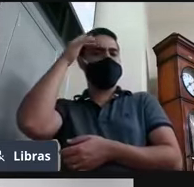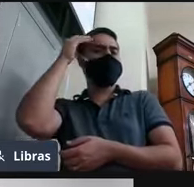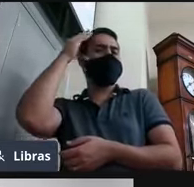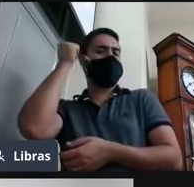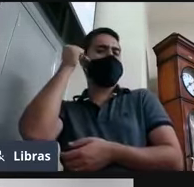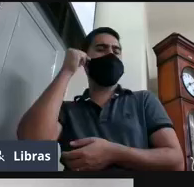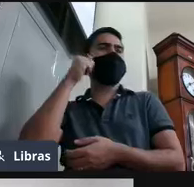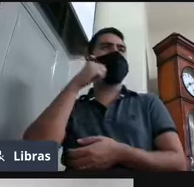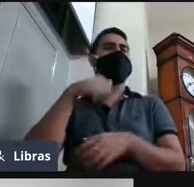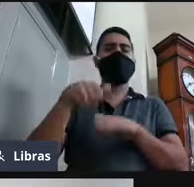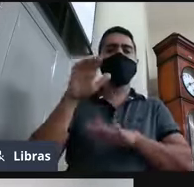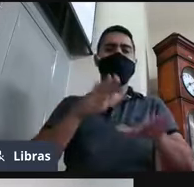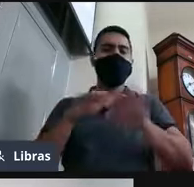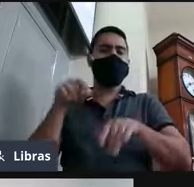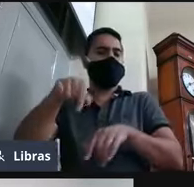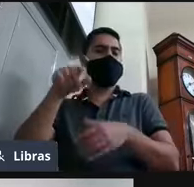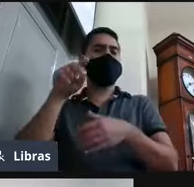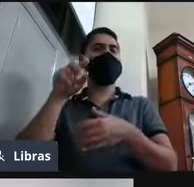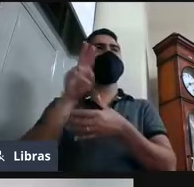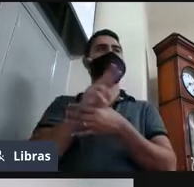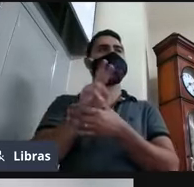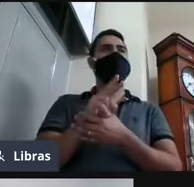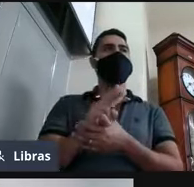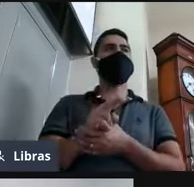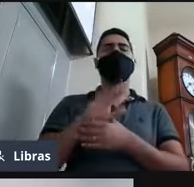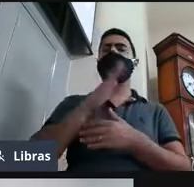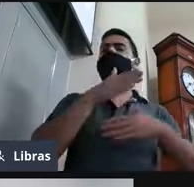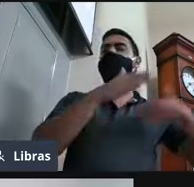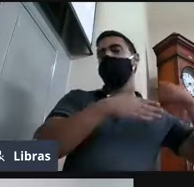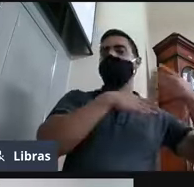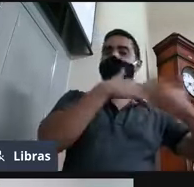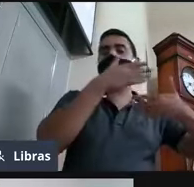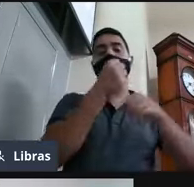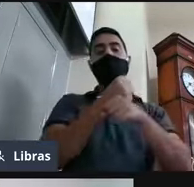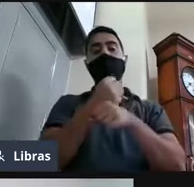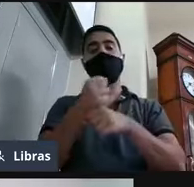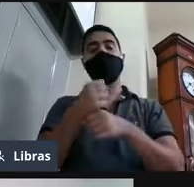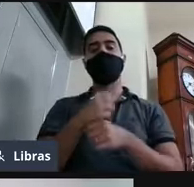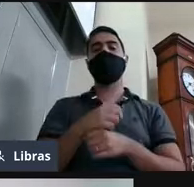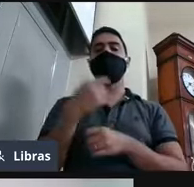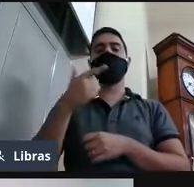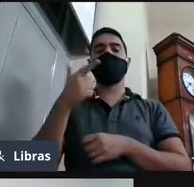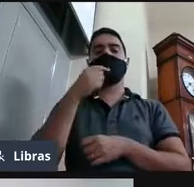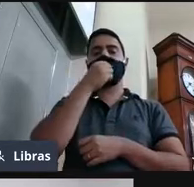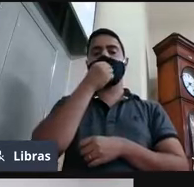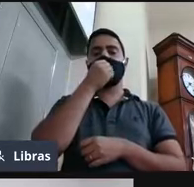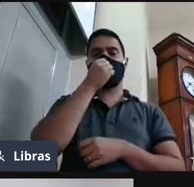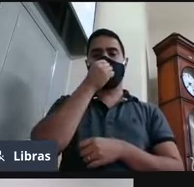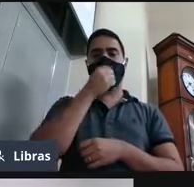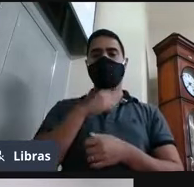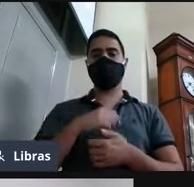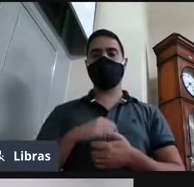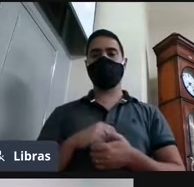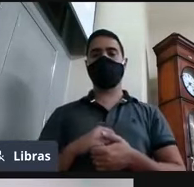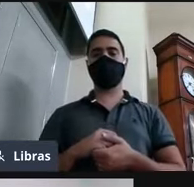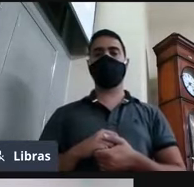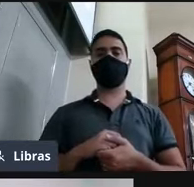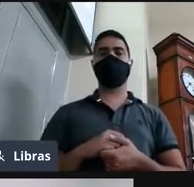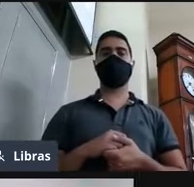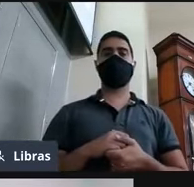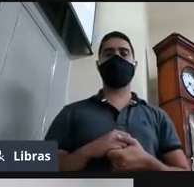públicas para cuidar disso aqui em Valença. Isso já se arrasta há anos e não se teve uma atitude, houve inércia,